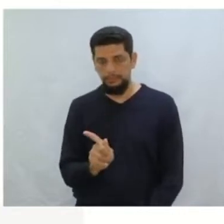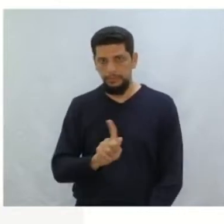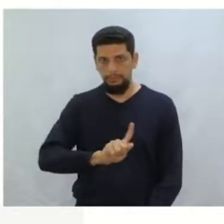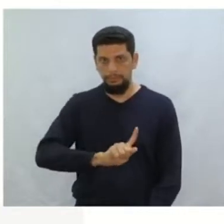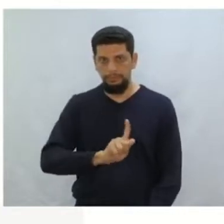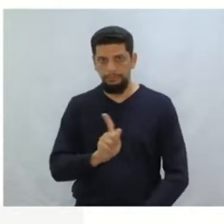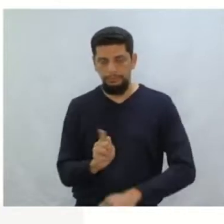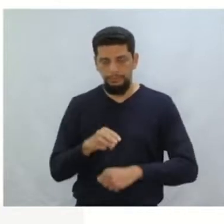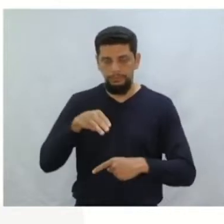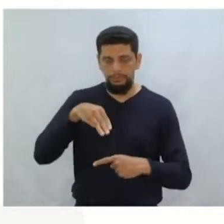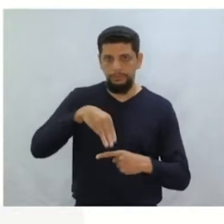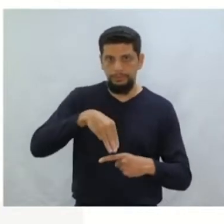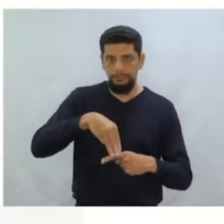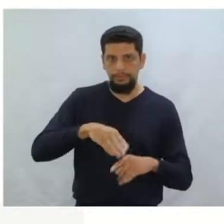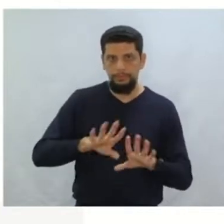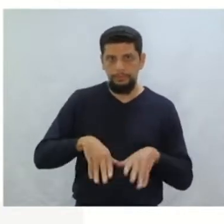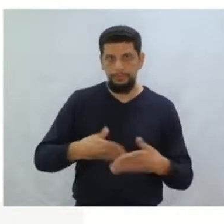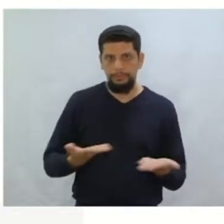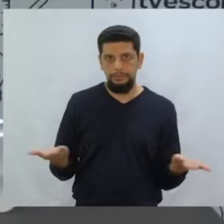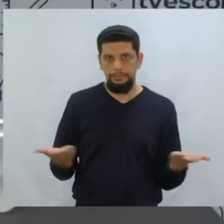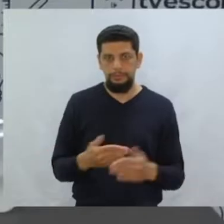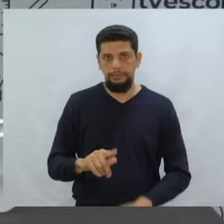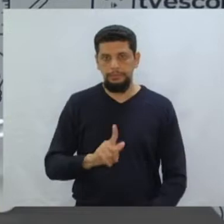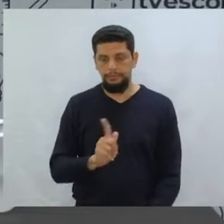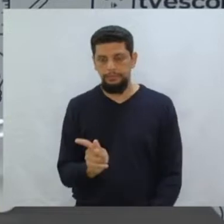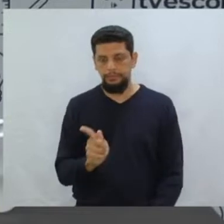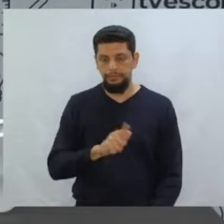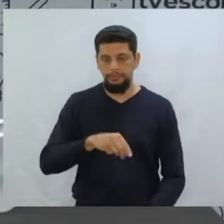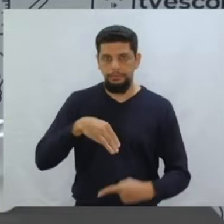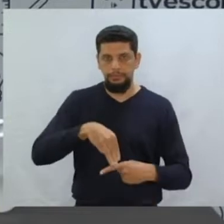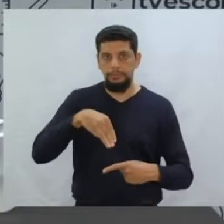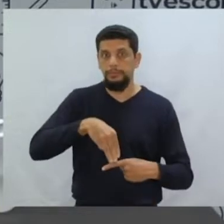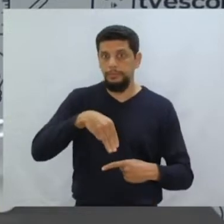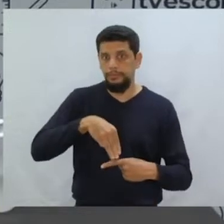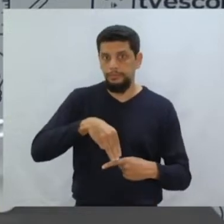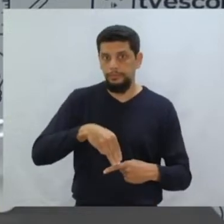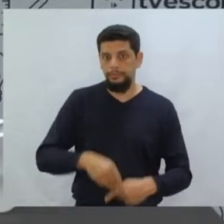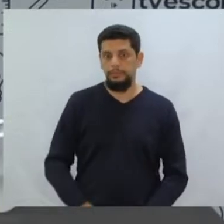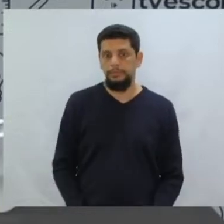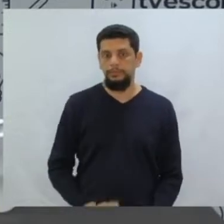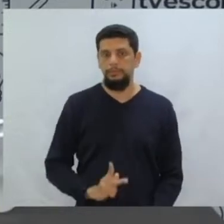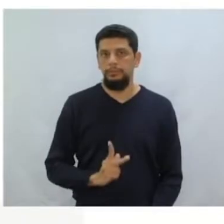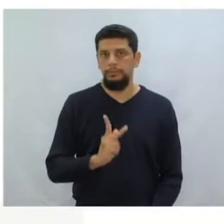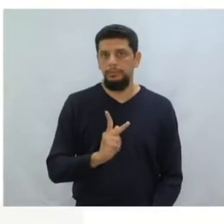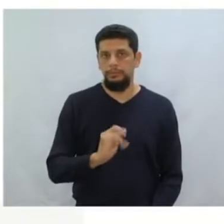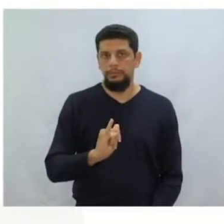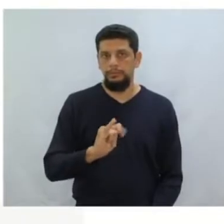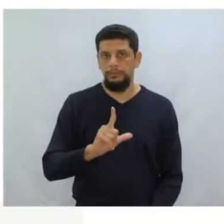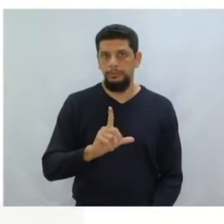medida de massa. Então, a unidade de medida de massa, nós chamamos de